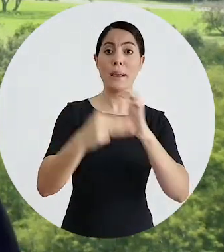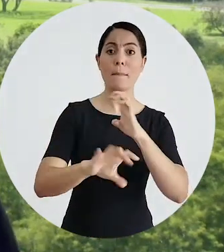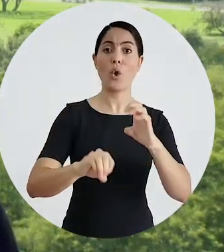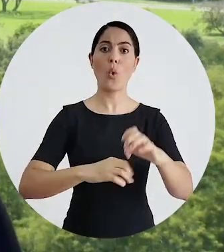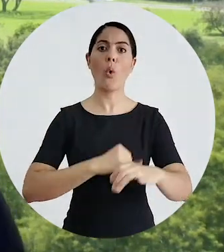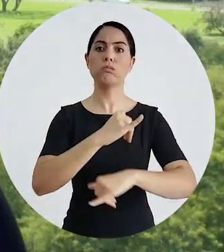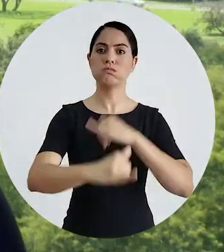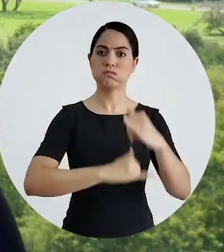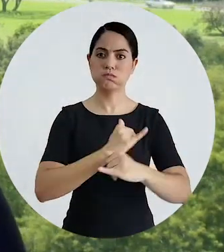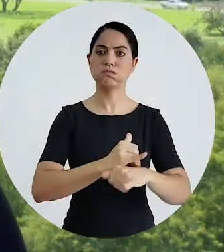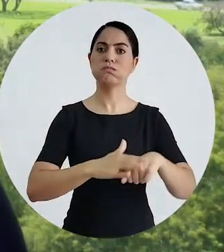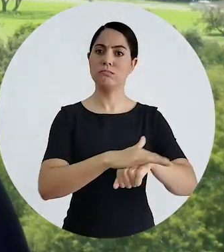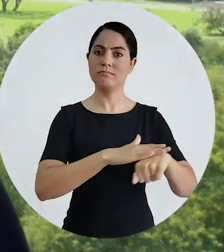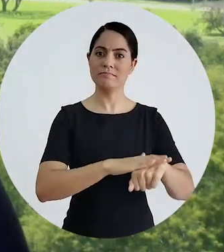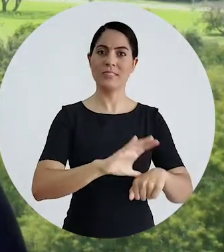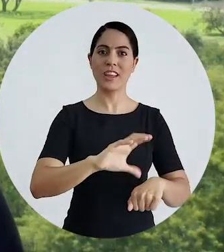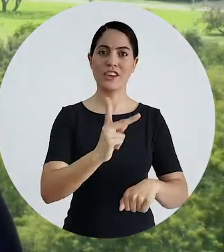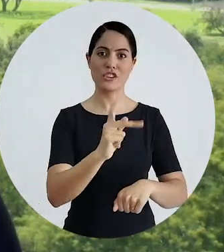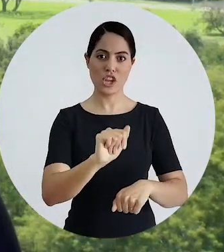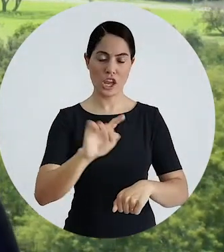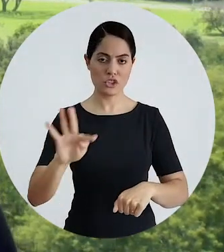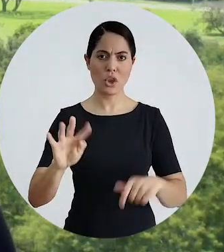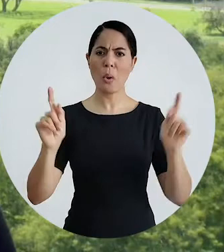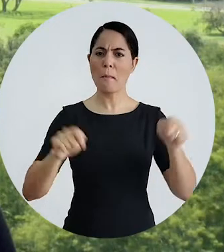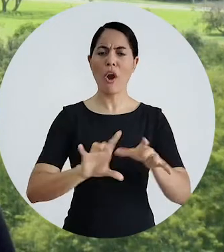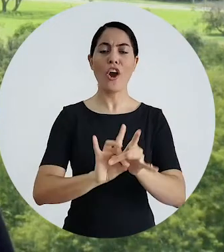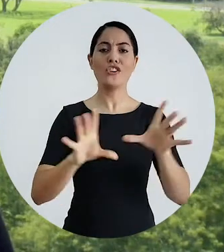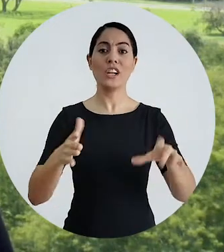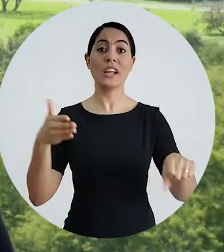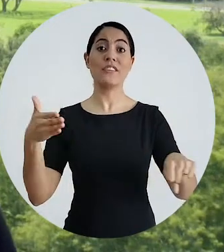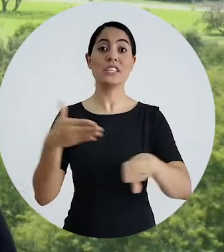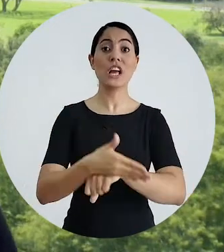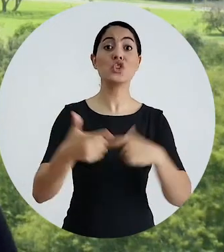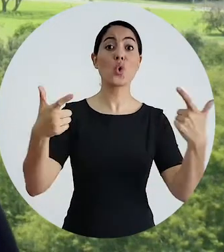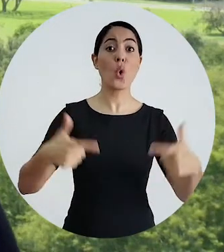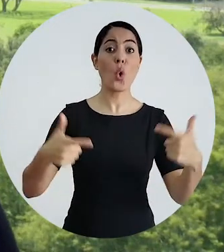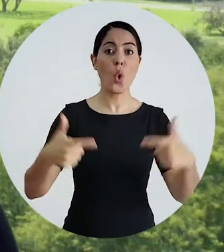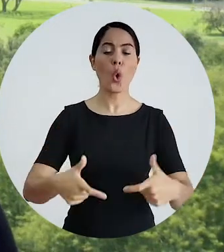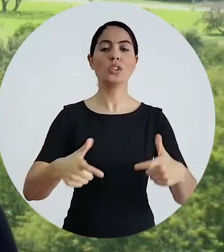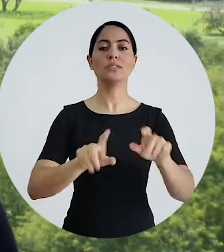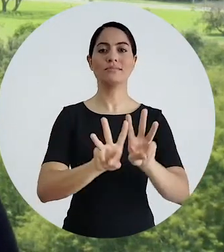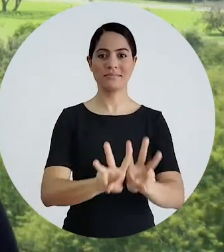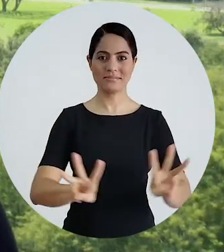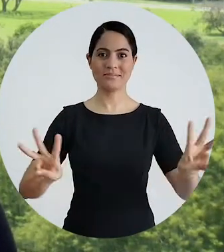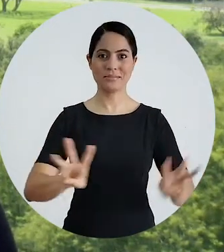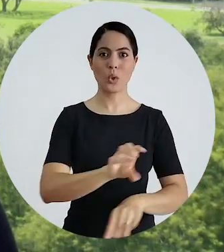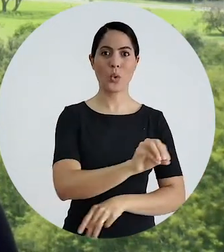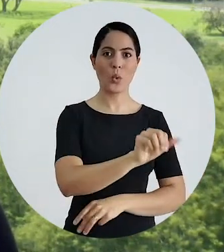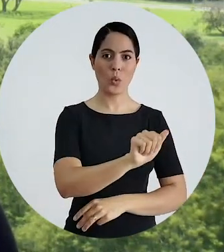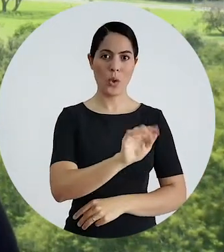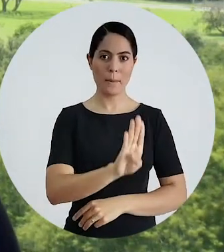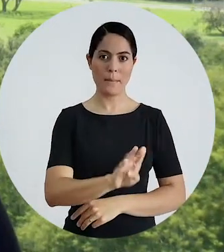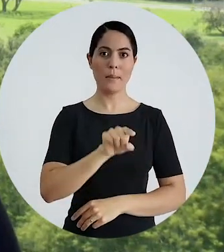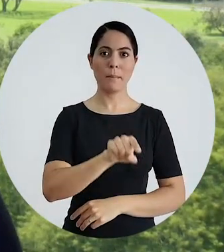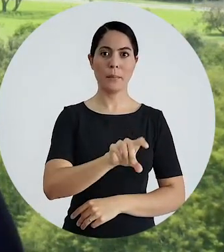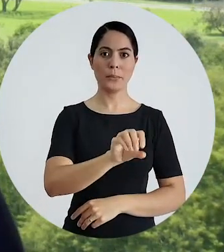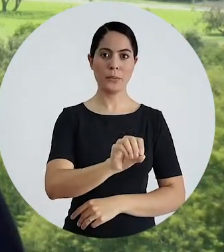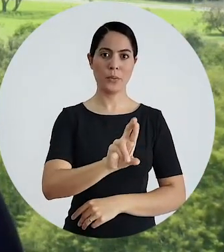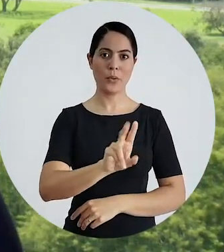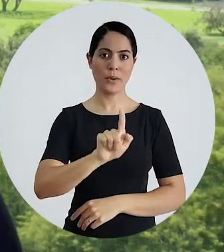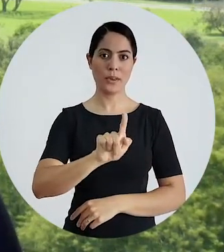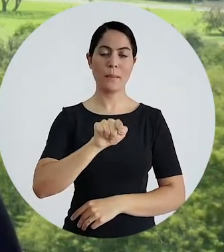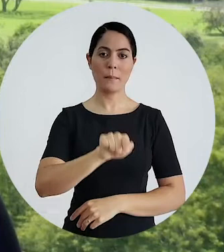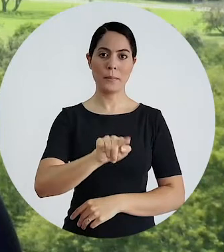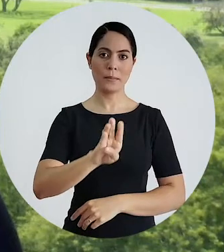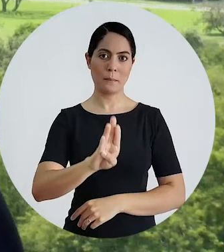telefônica, e-mail e chat. Todos os detalhes sobre esse compromisso entre as instituições você confere em